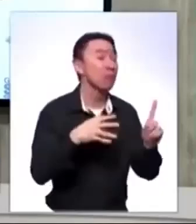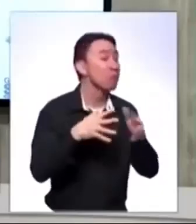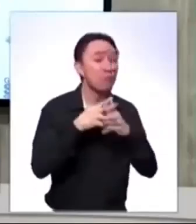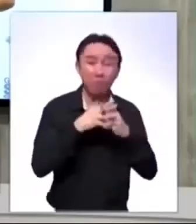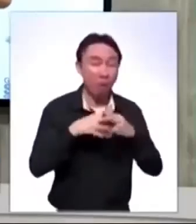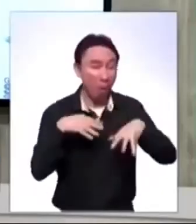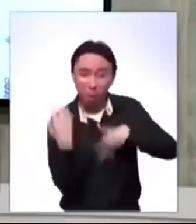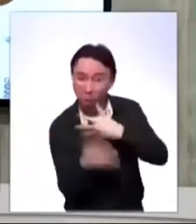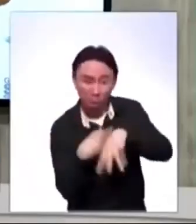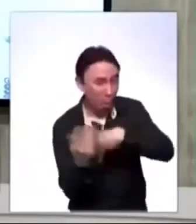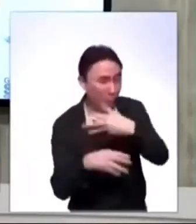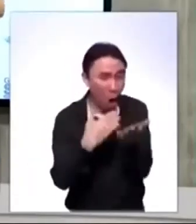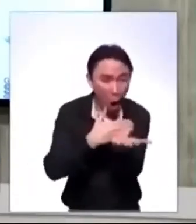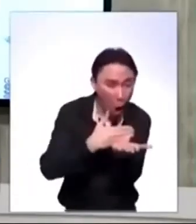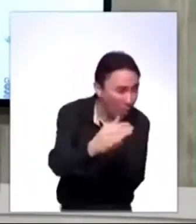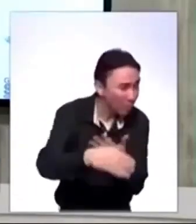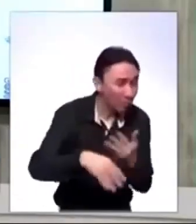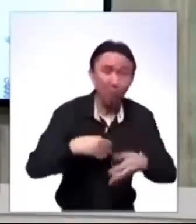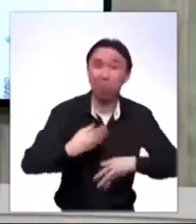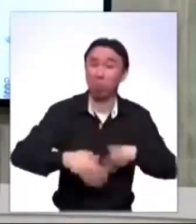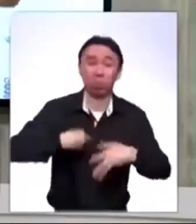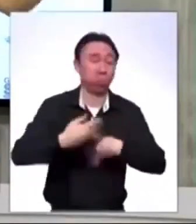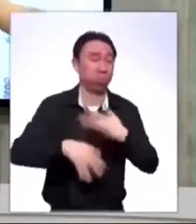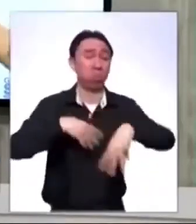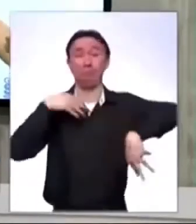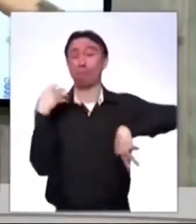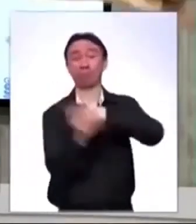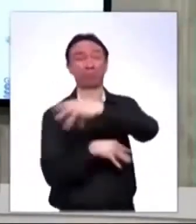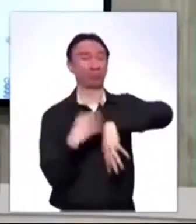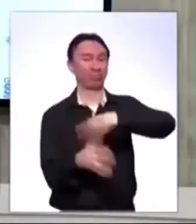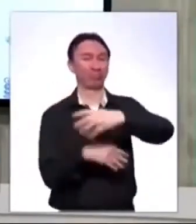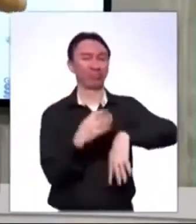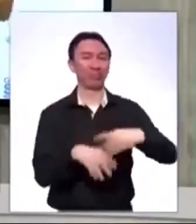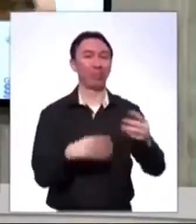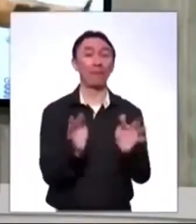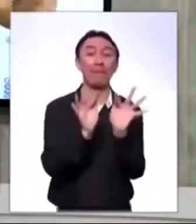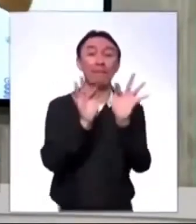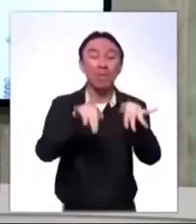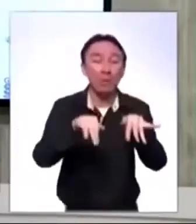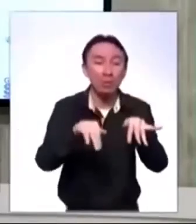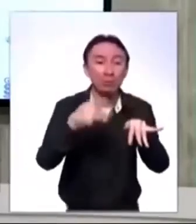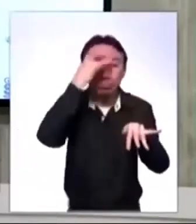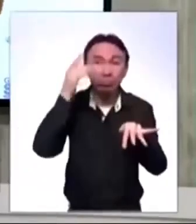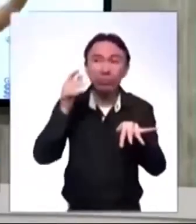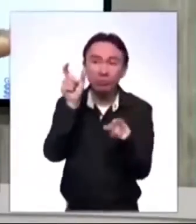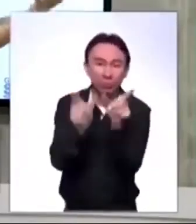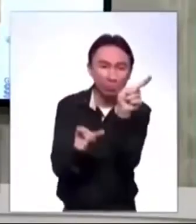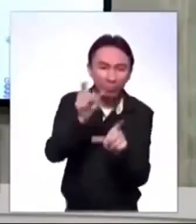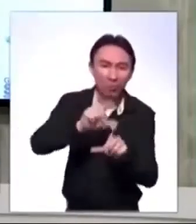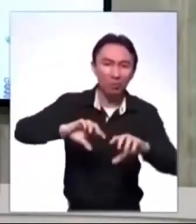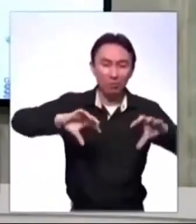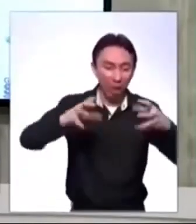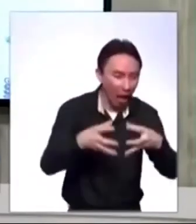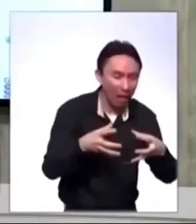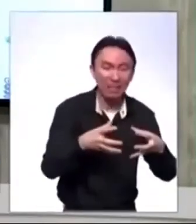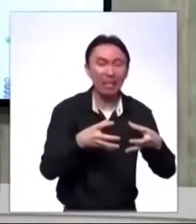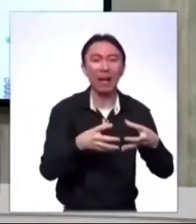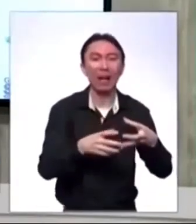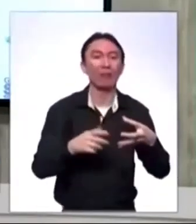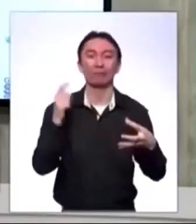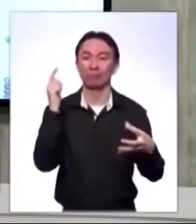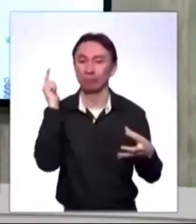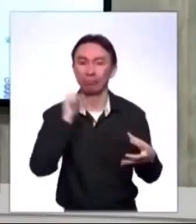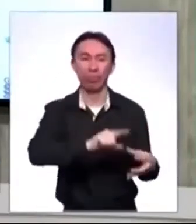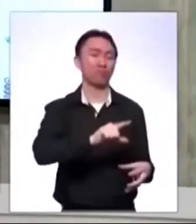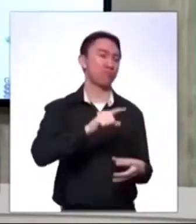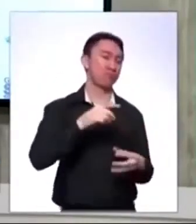virando um bololô, rocambole, para no final, quando todos os personagens estiverem no palco, na última cena, tudo se resolve. Então o que